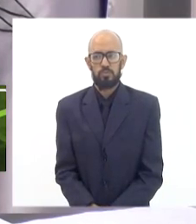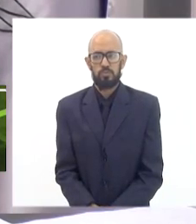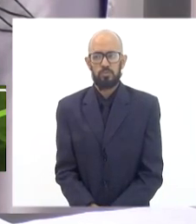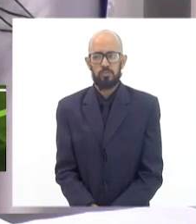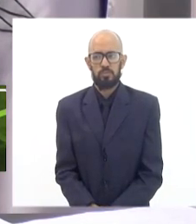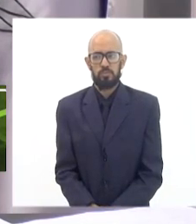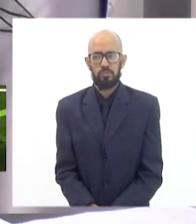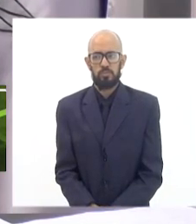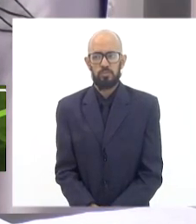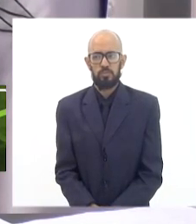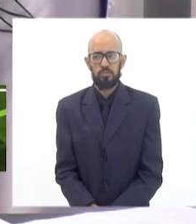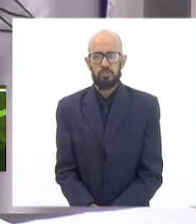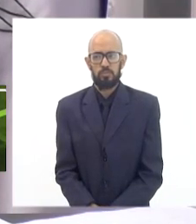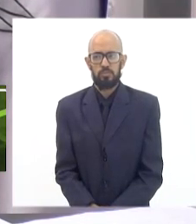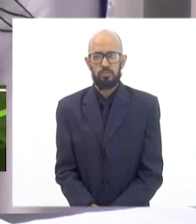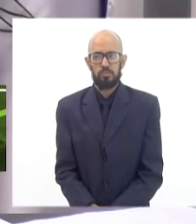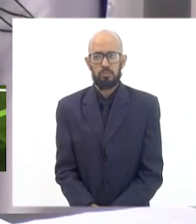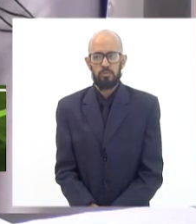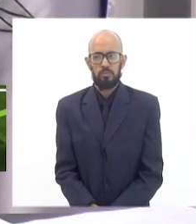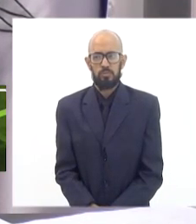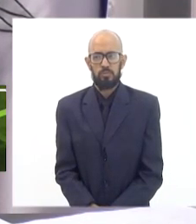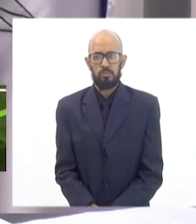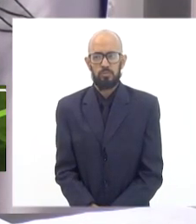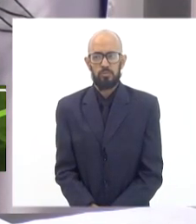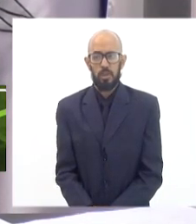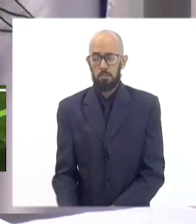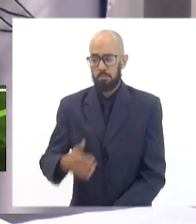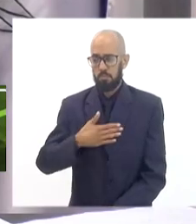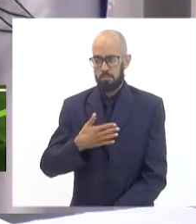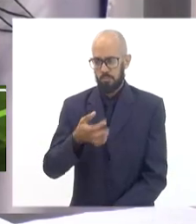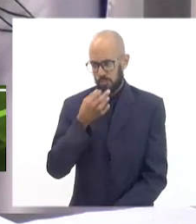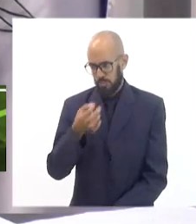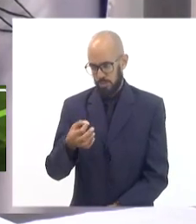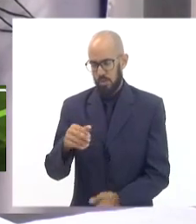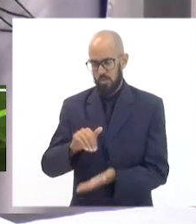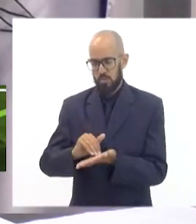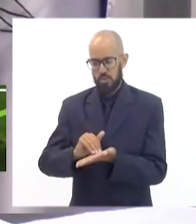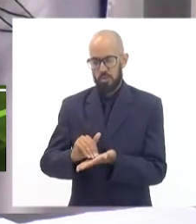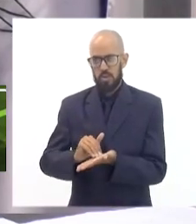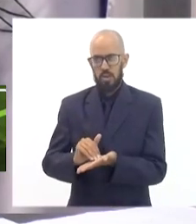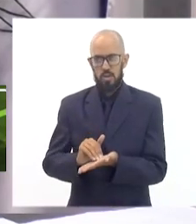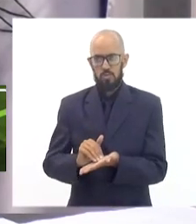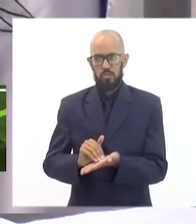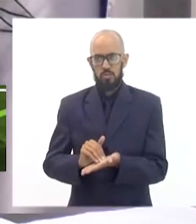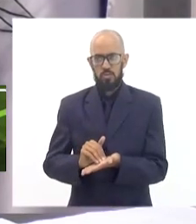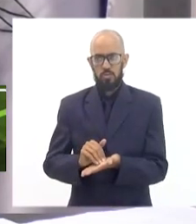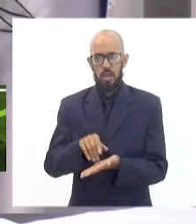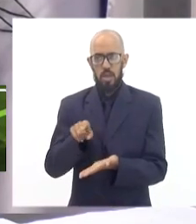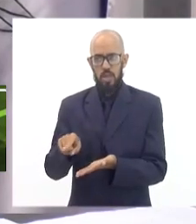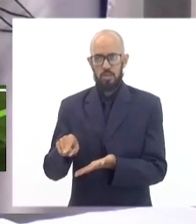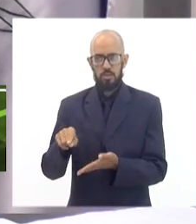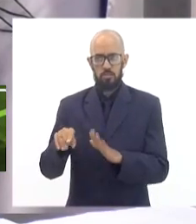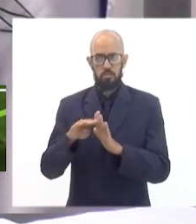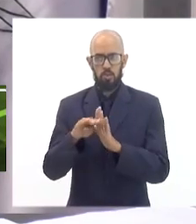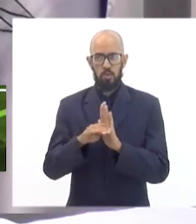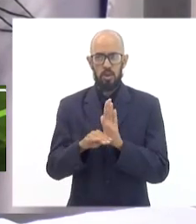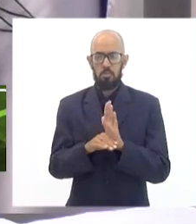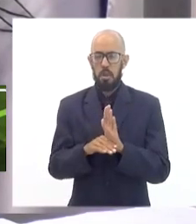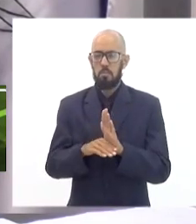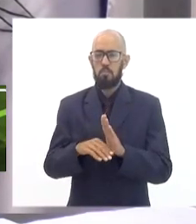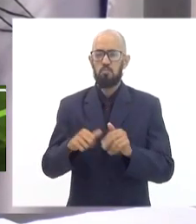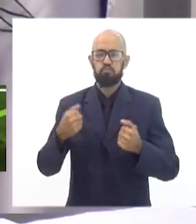e eu acho esse programa O Coxa Catarina gigantesco